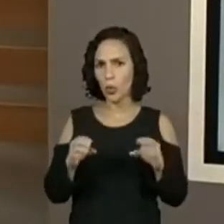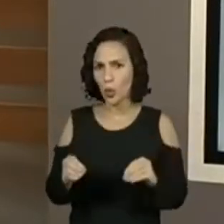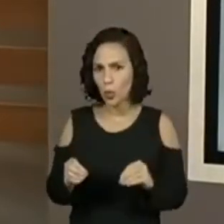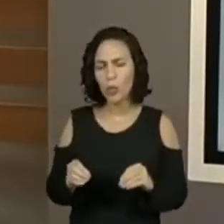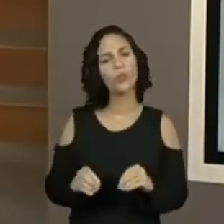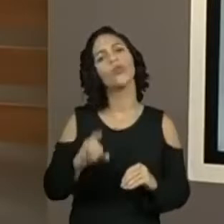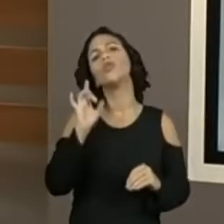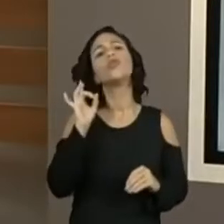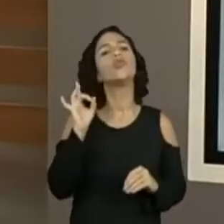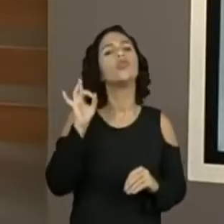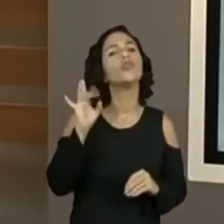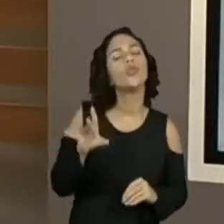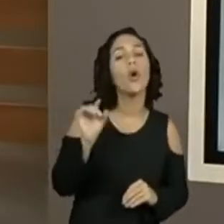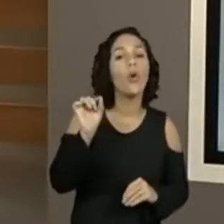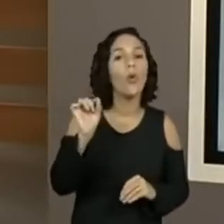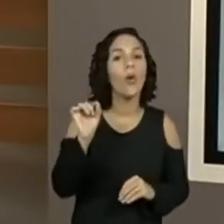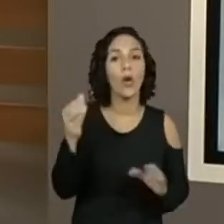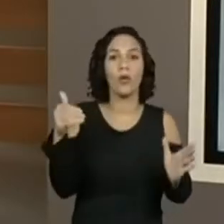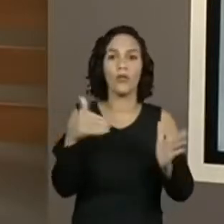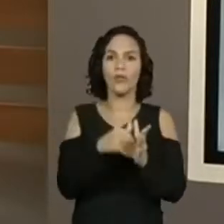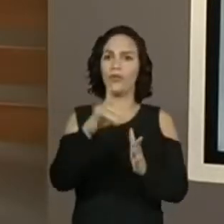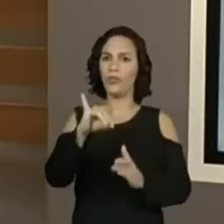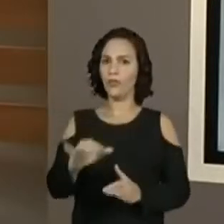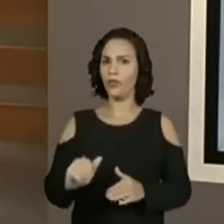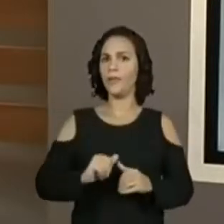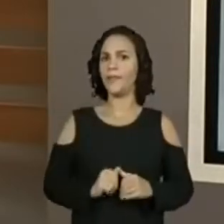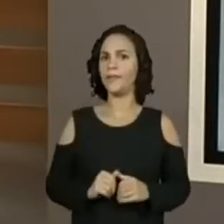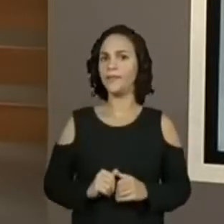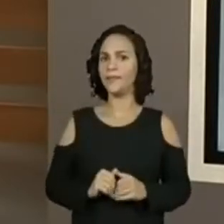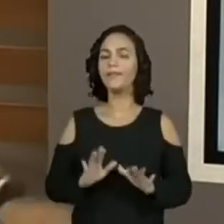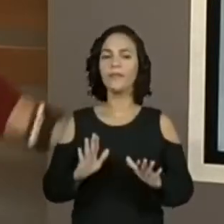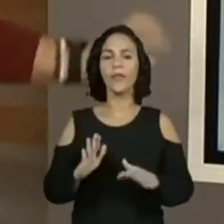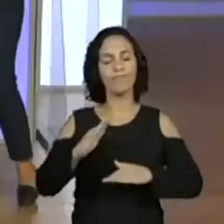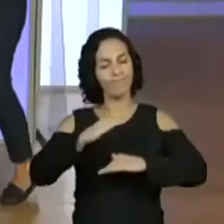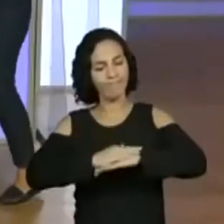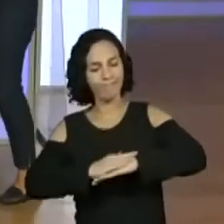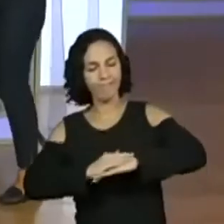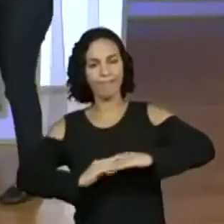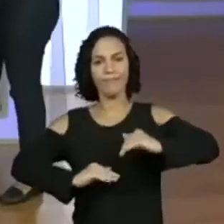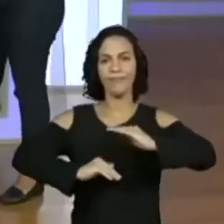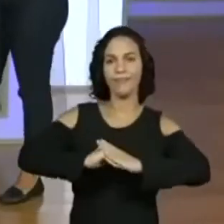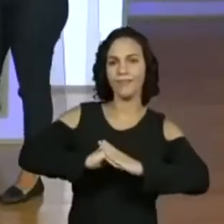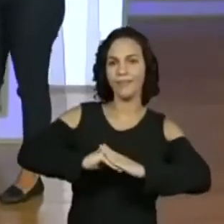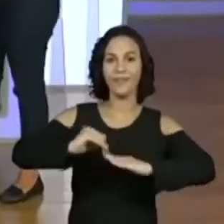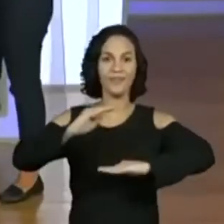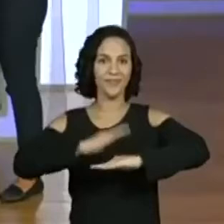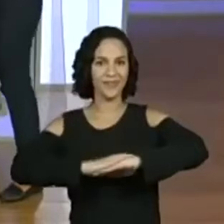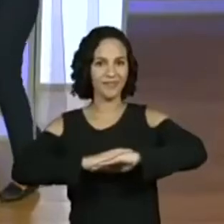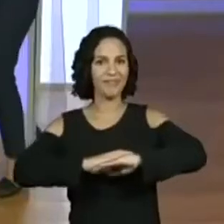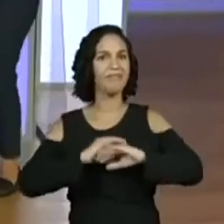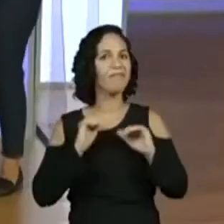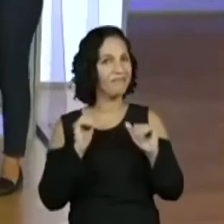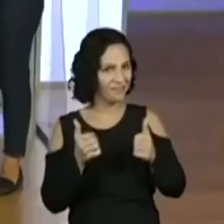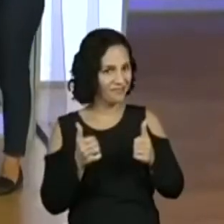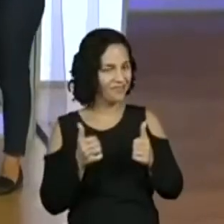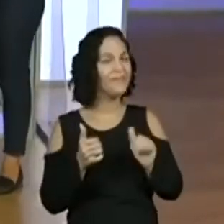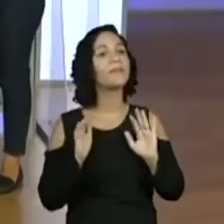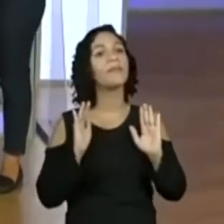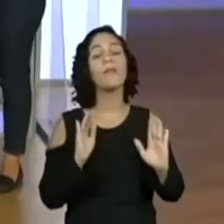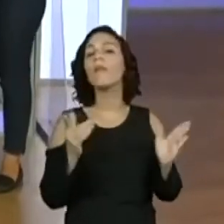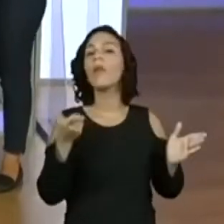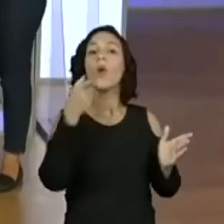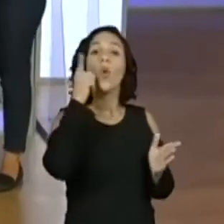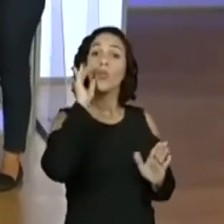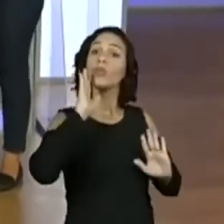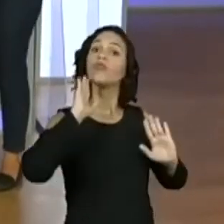todas as fotos no último dia. A gente vai passo a passo construindo. Né, professora Joyce? Com certeza, que legal, hein? Mas ontem eles já